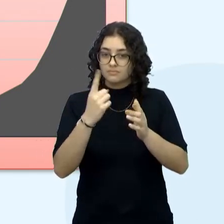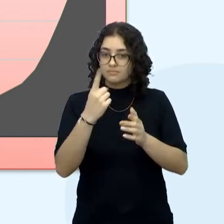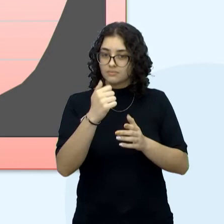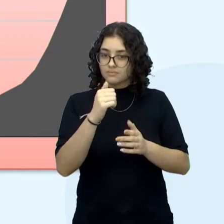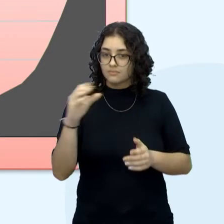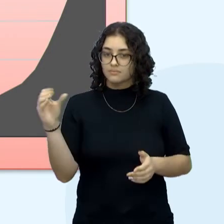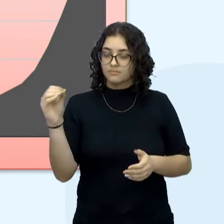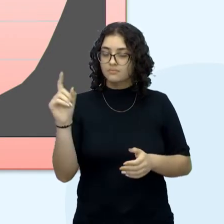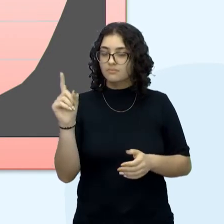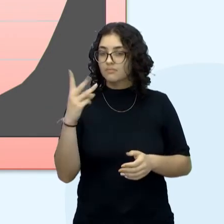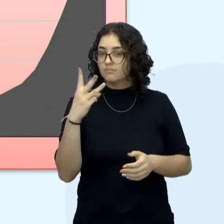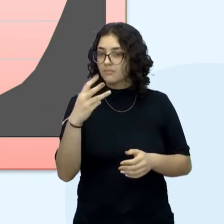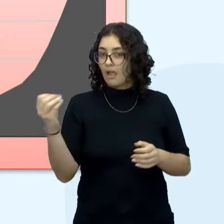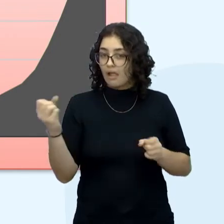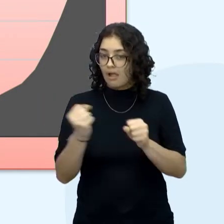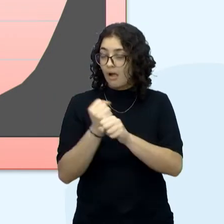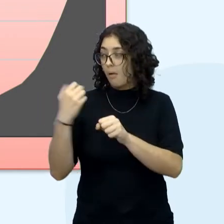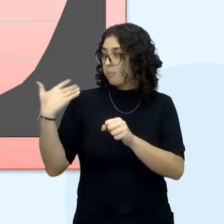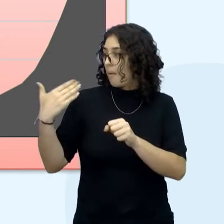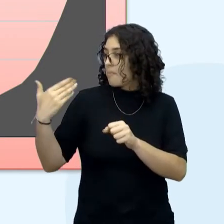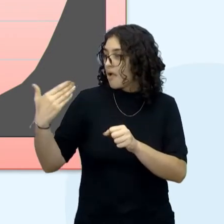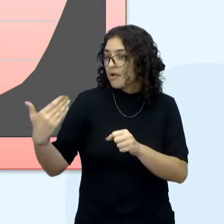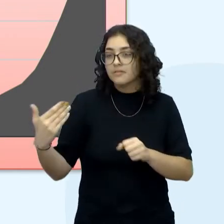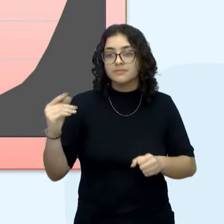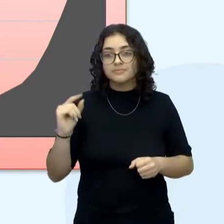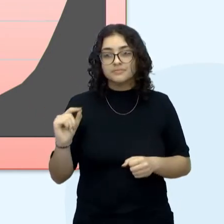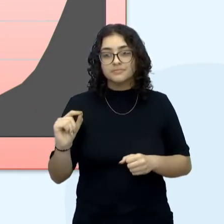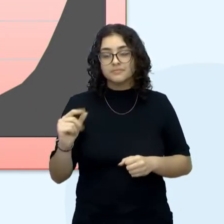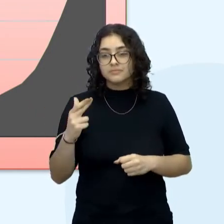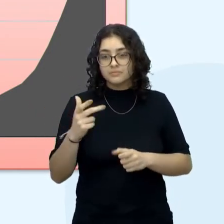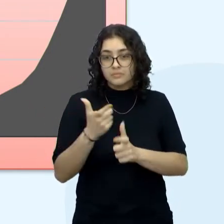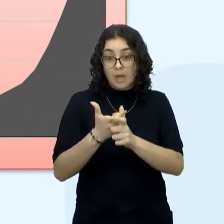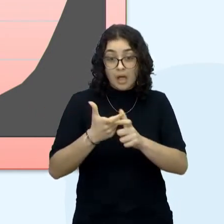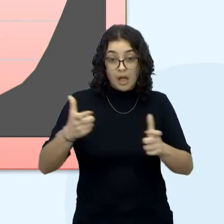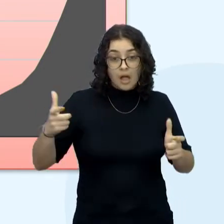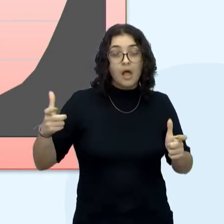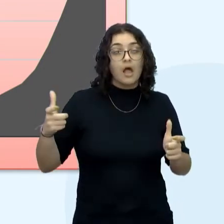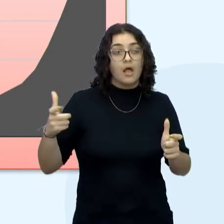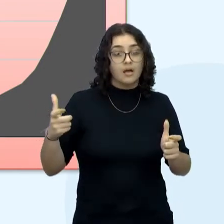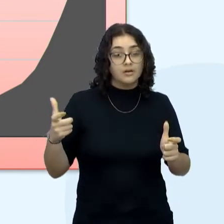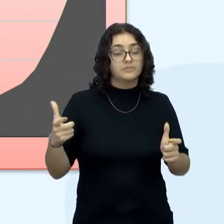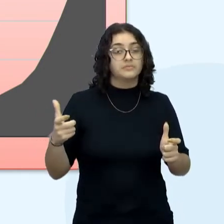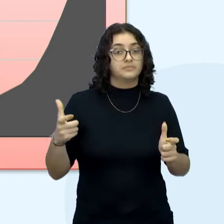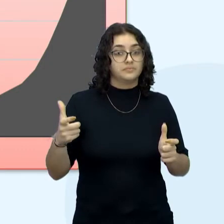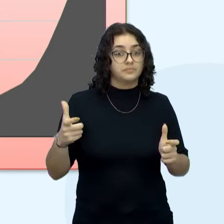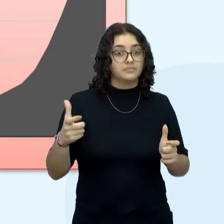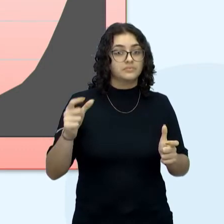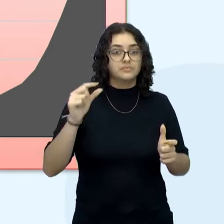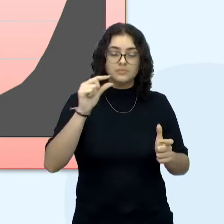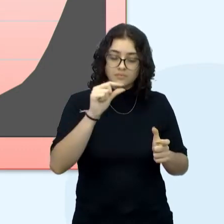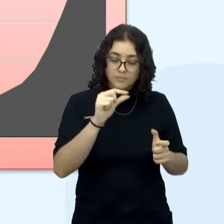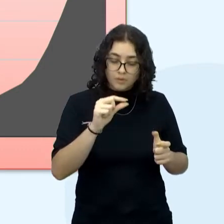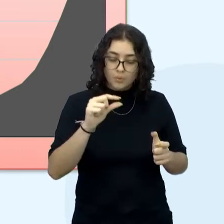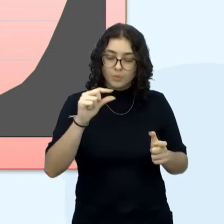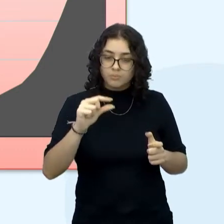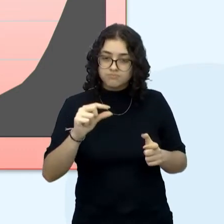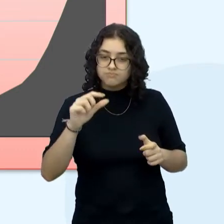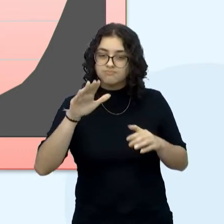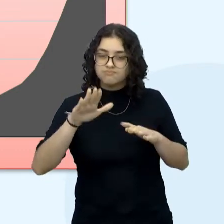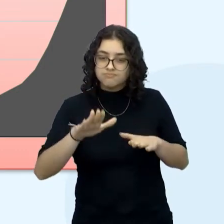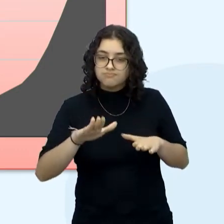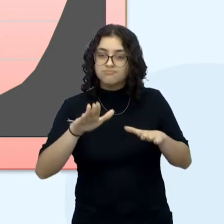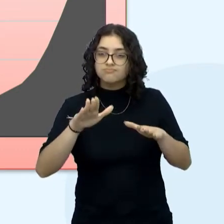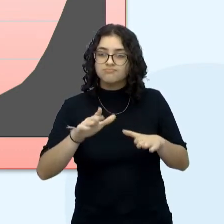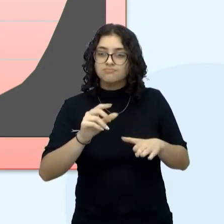seja, uns 300 anos, esse aumento foi bem gradativo, bem devagar